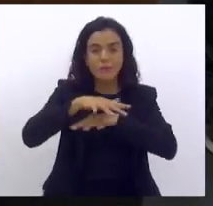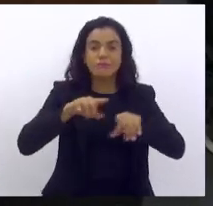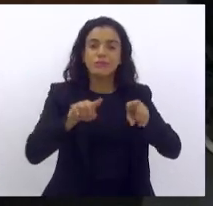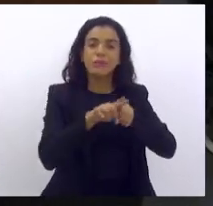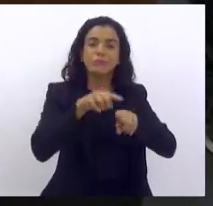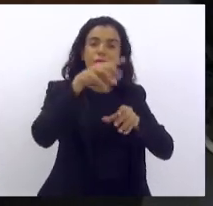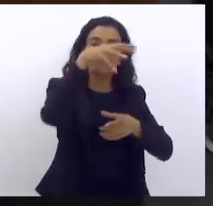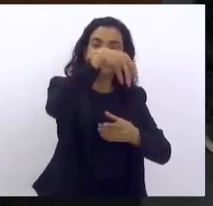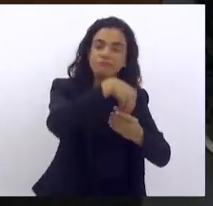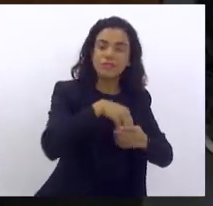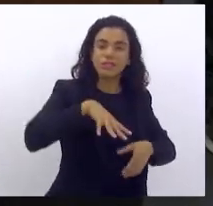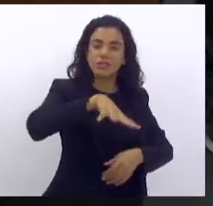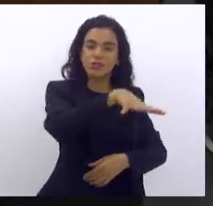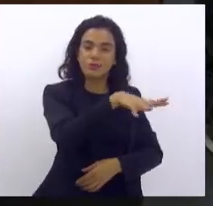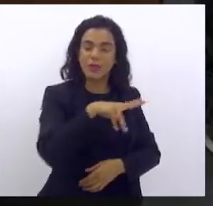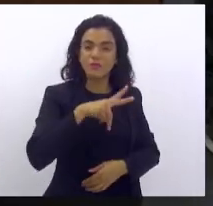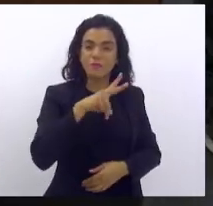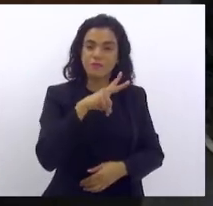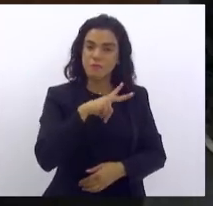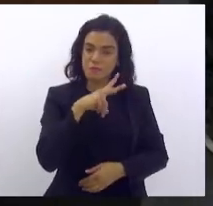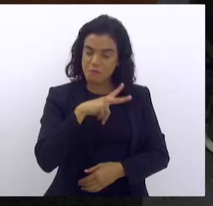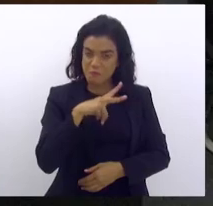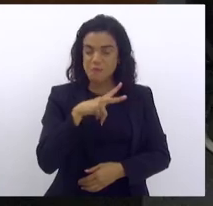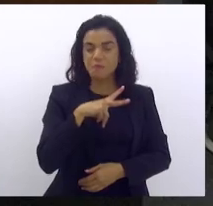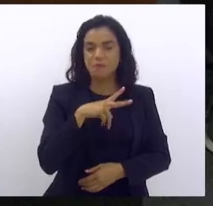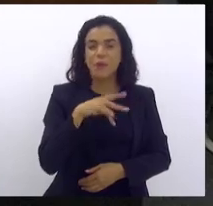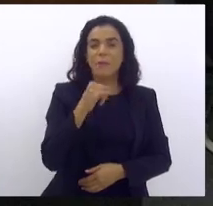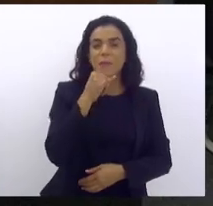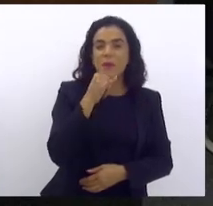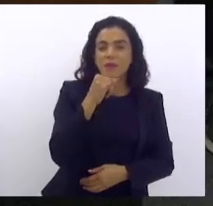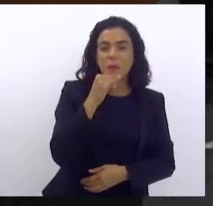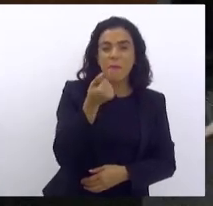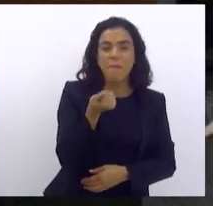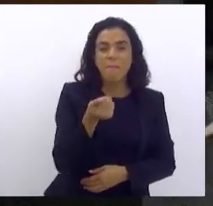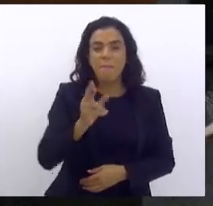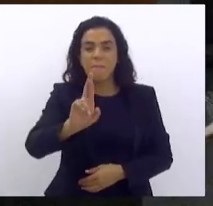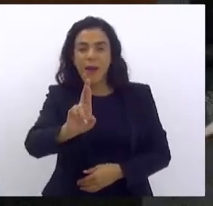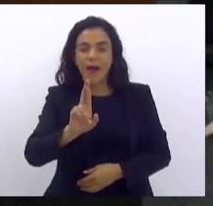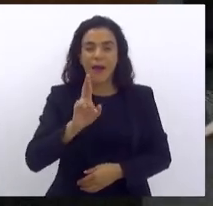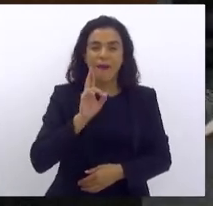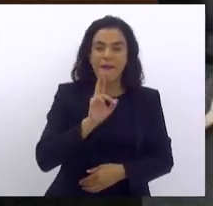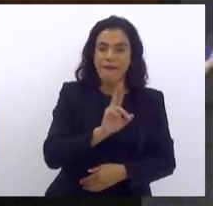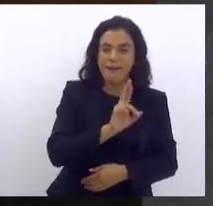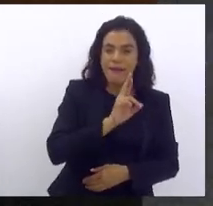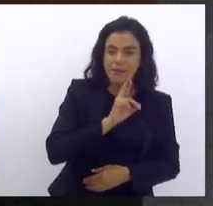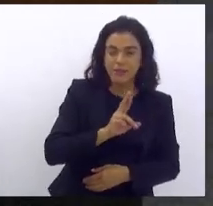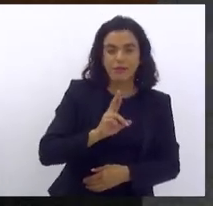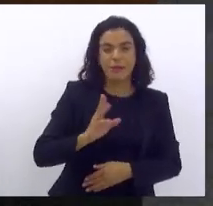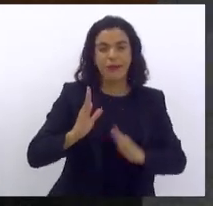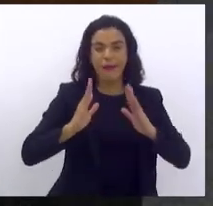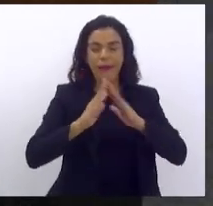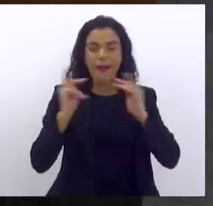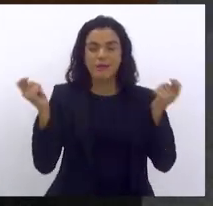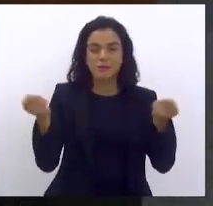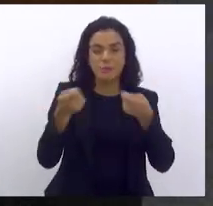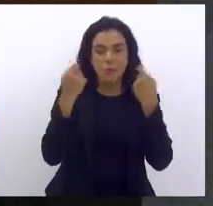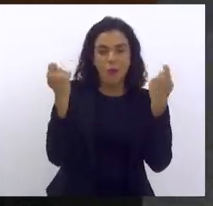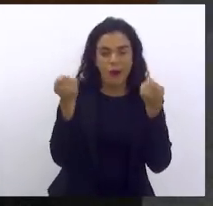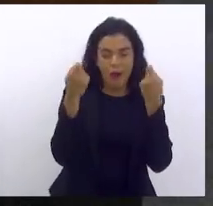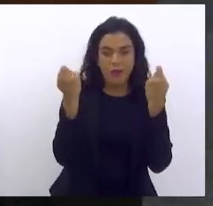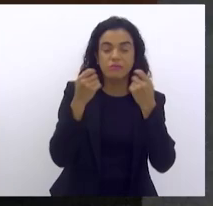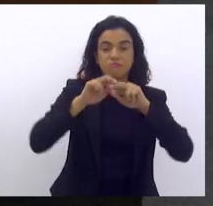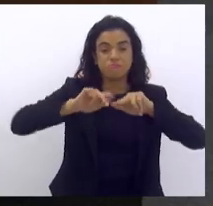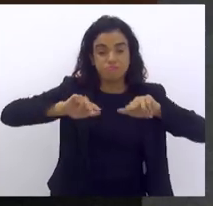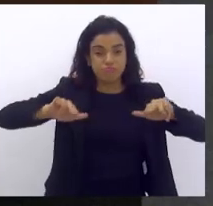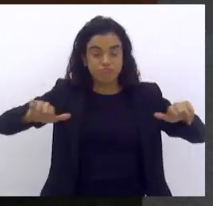de espaços privados, como bares, restaurantes, enfim, casas e boates, diante